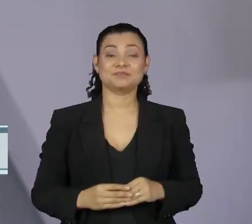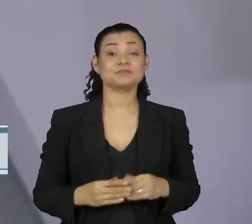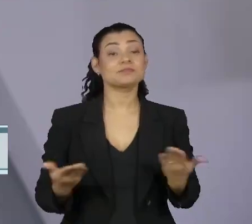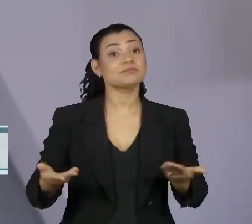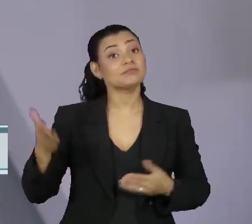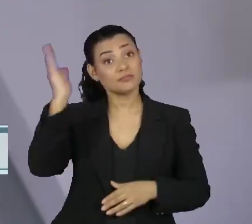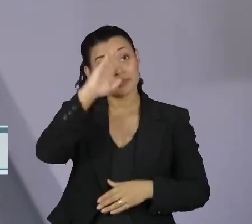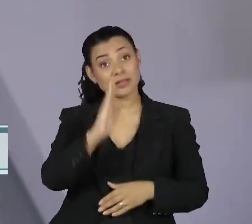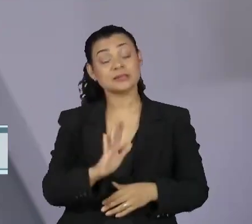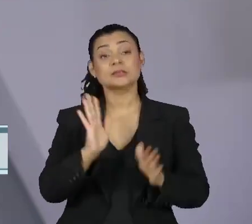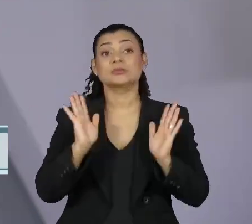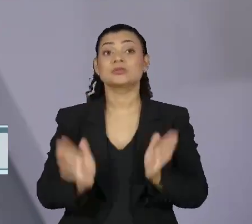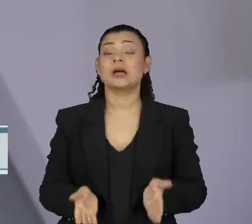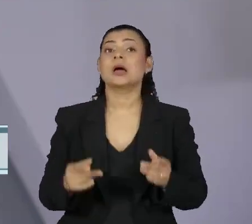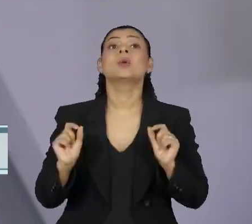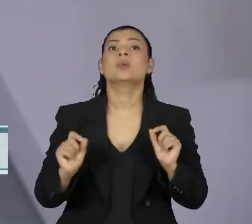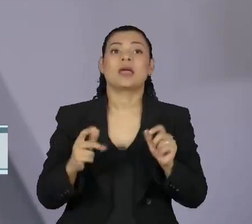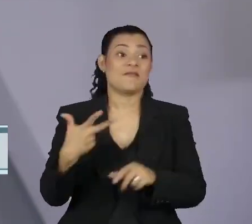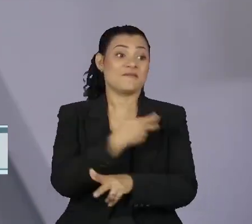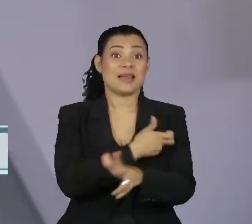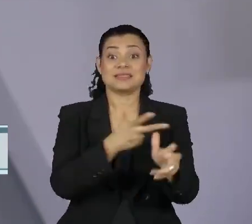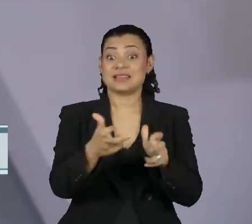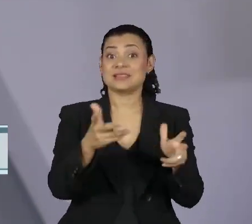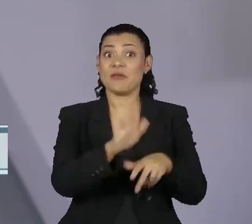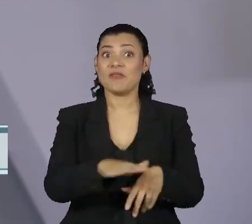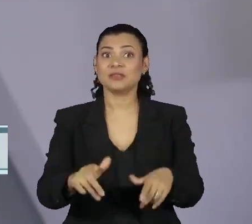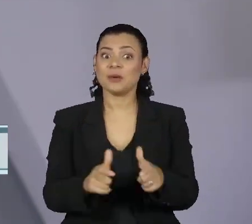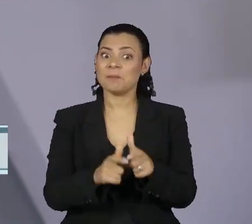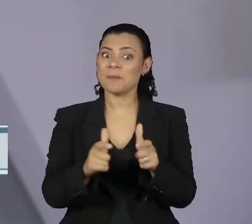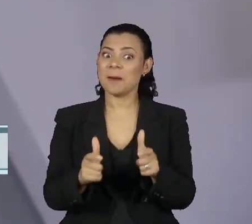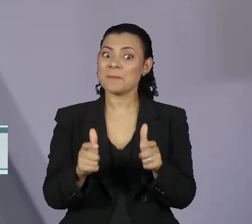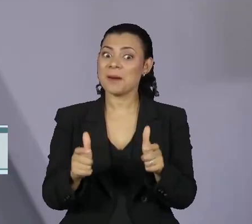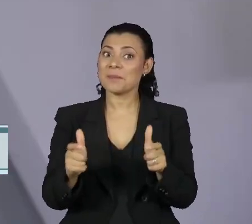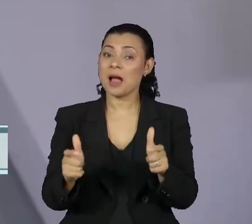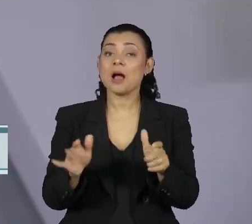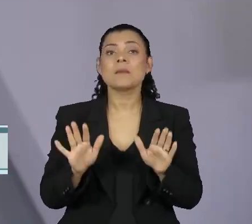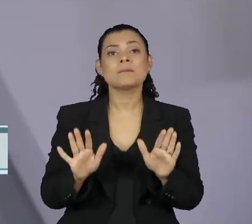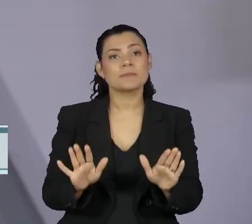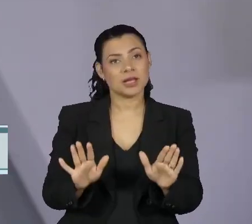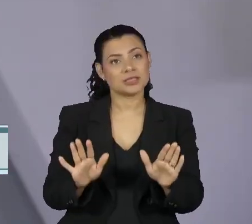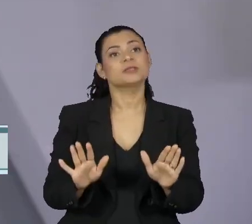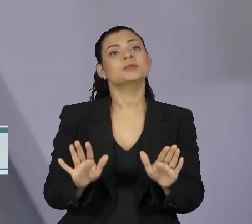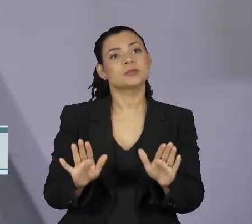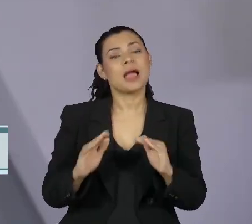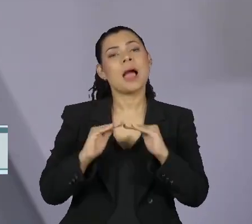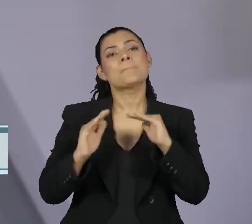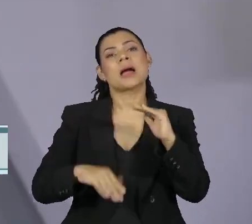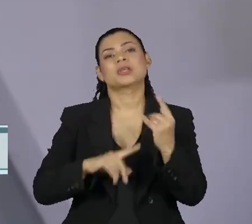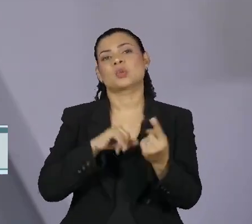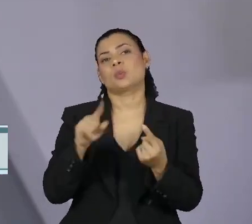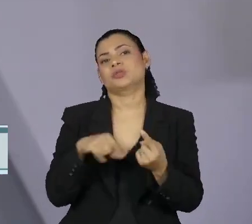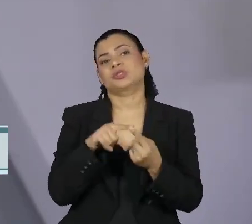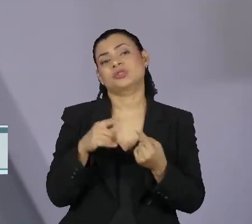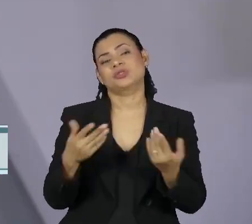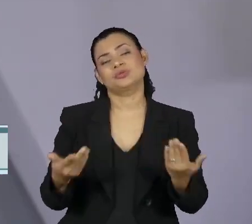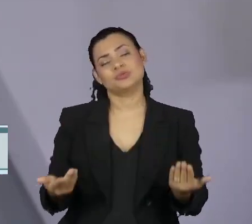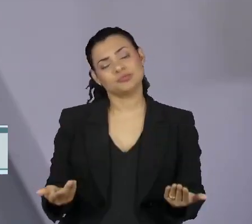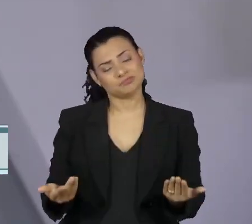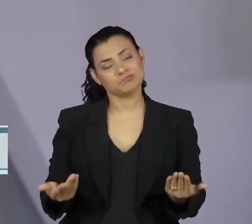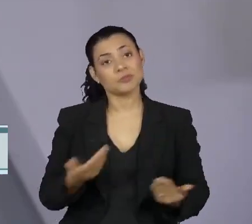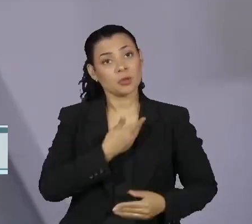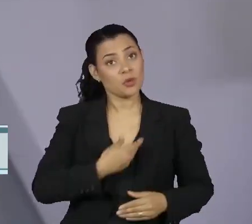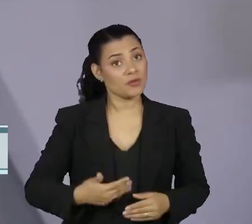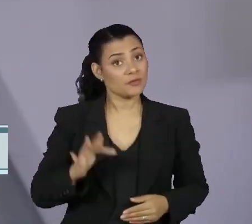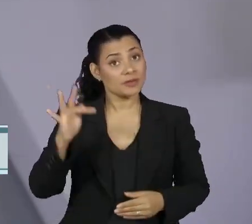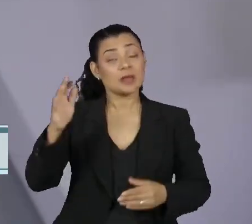O Brasil registrou alta na vacinação infantil. Ainda assim, o país tem a cobertura vacinal abaixo da meta estabelecida pelo